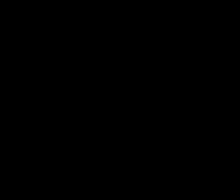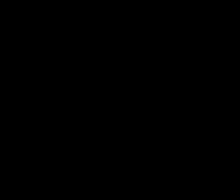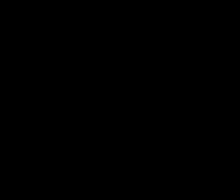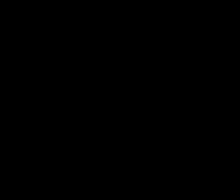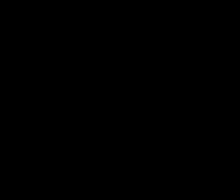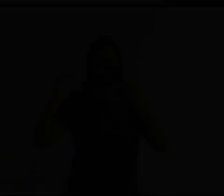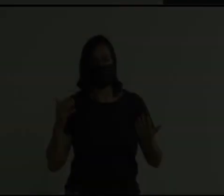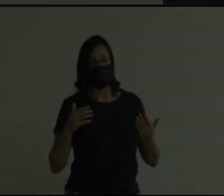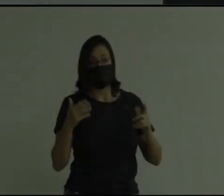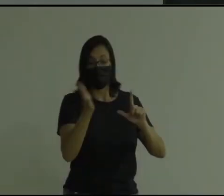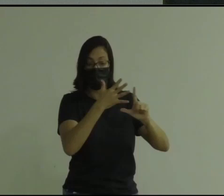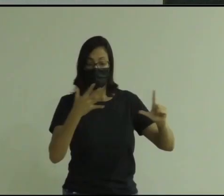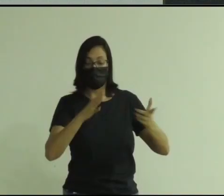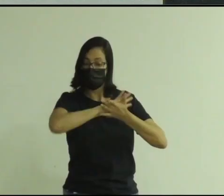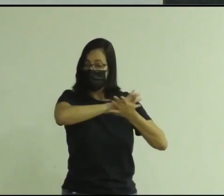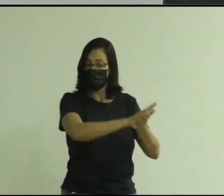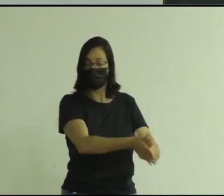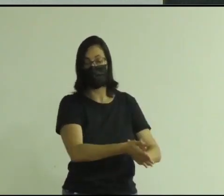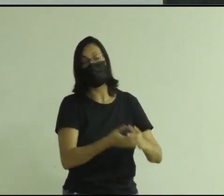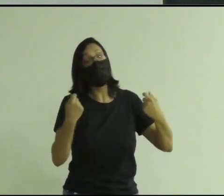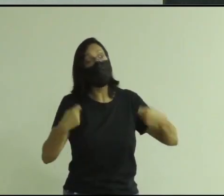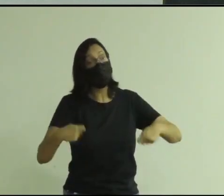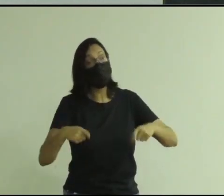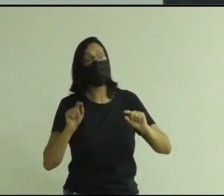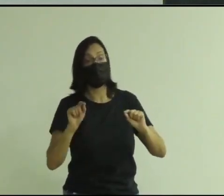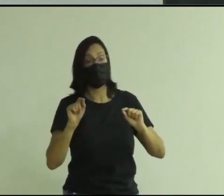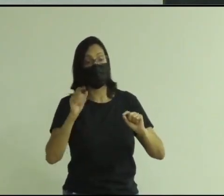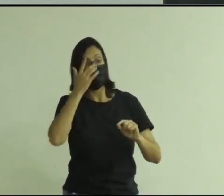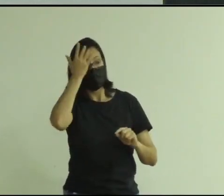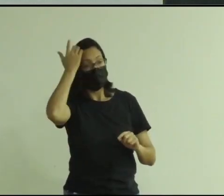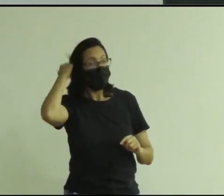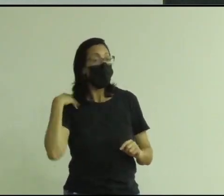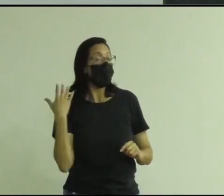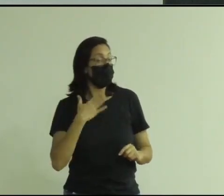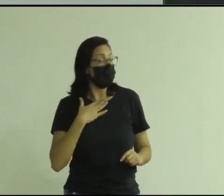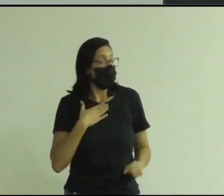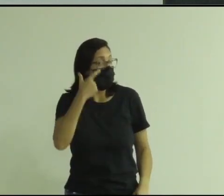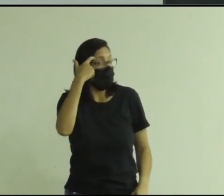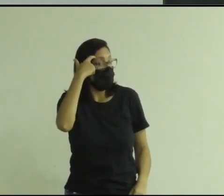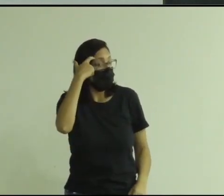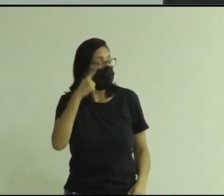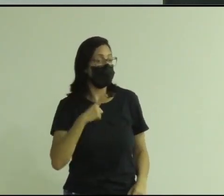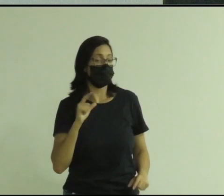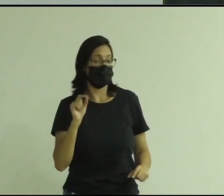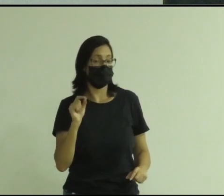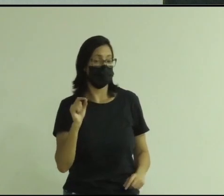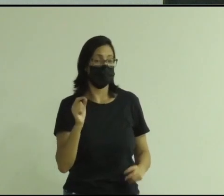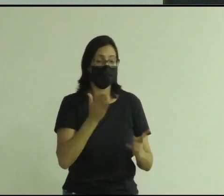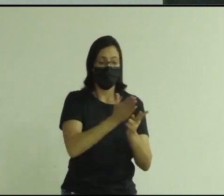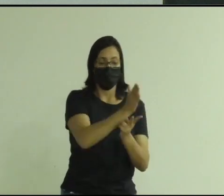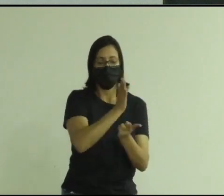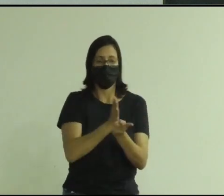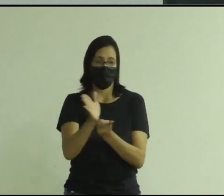escolas. E o que é que a gente precisa? Na minha concepção, a gente tem 2 pilares para vencer